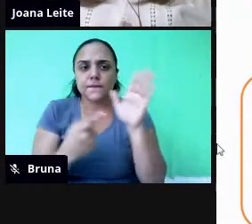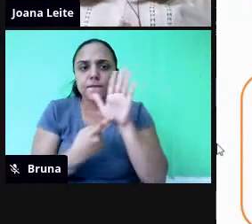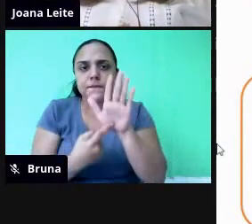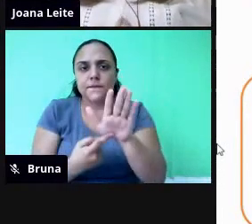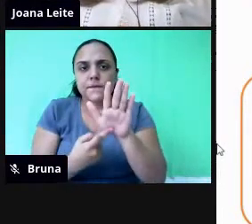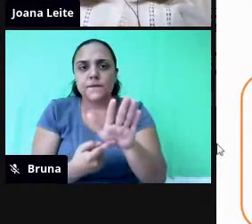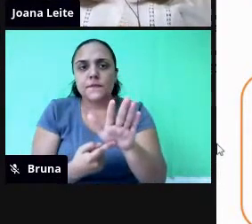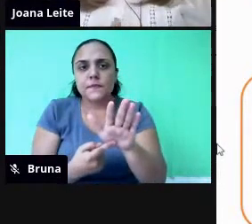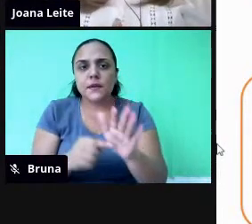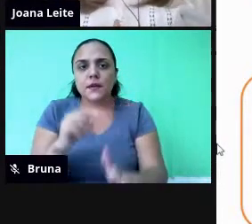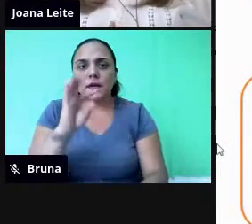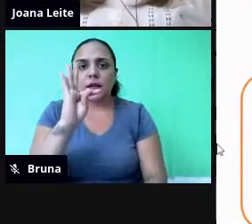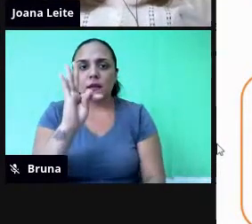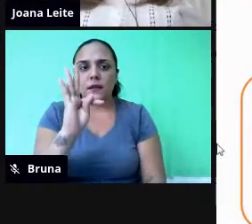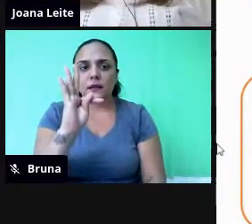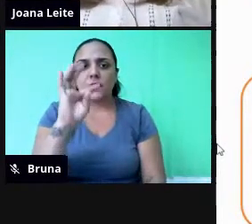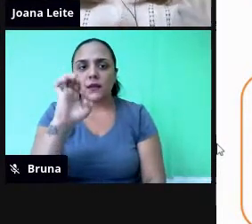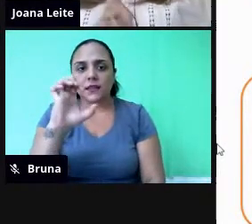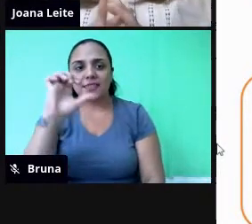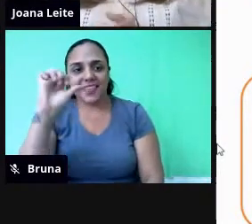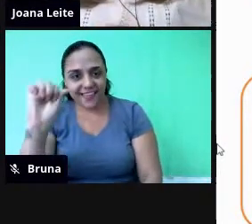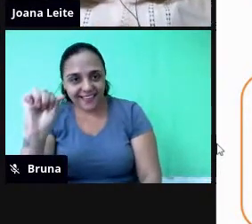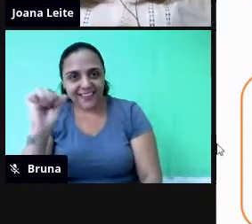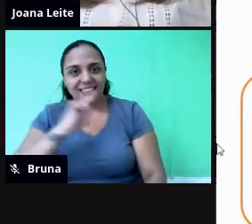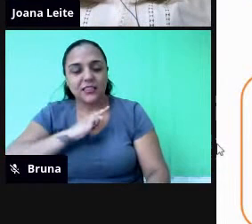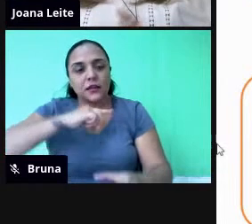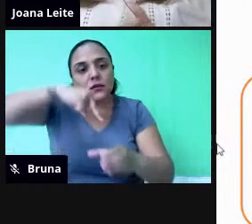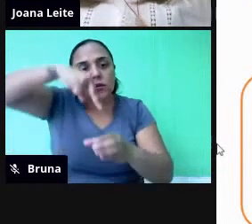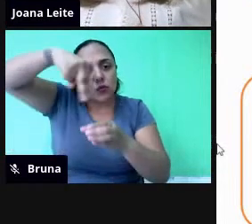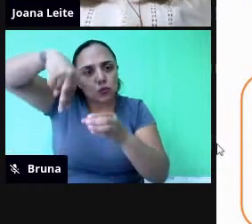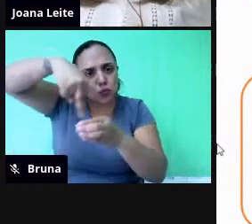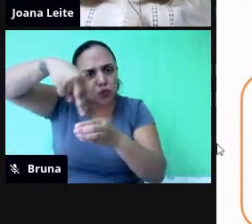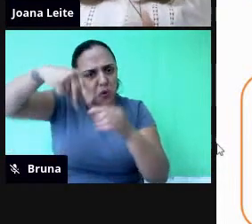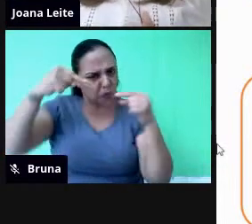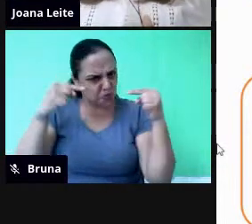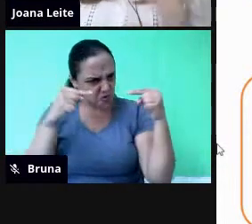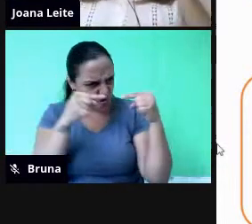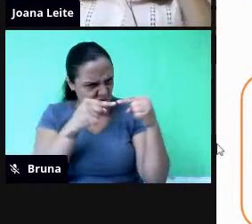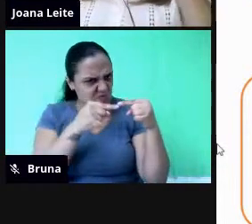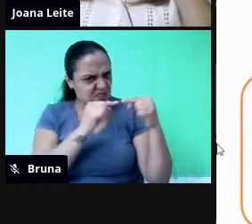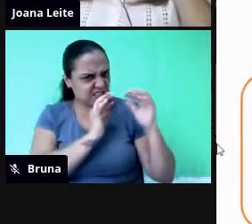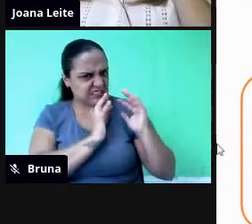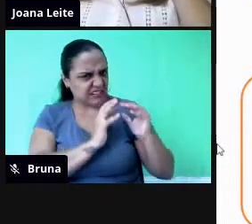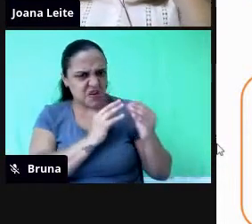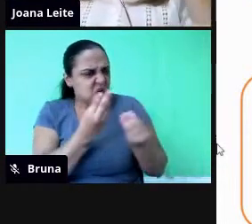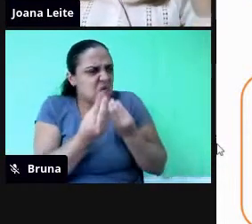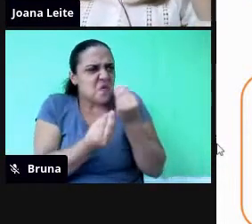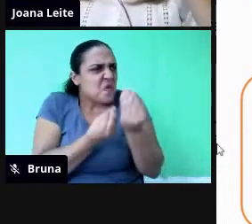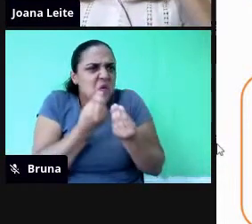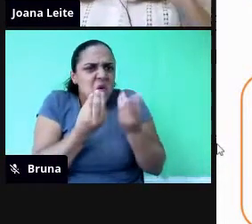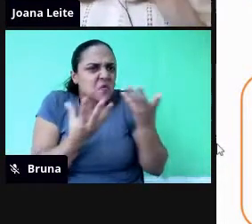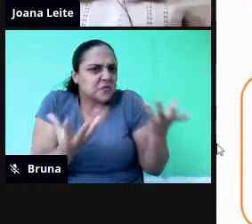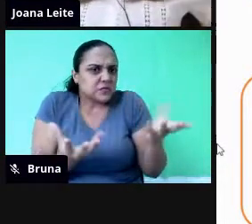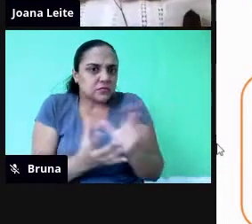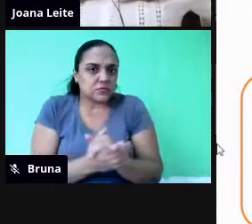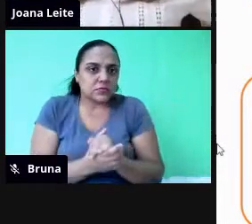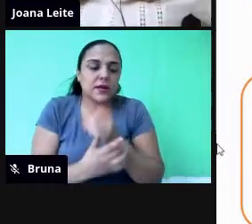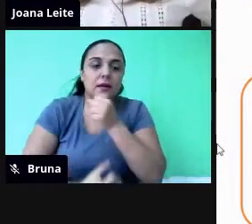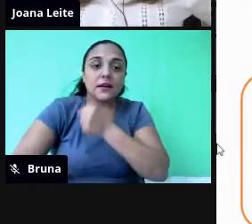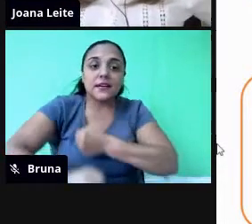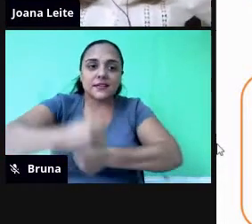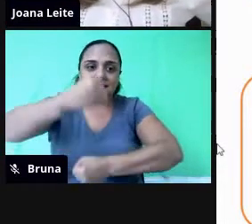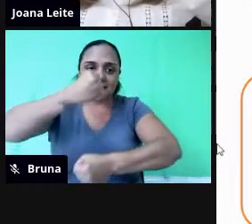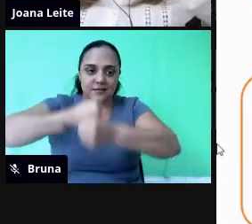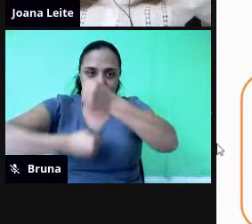que é o tratamento nutricional, né? Como é que a nutrição, ela pode, o que ela tem a ver? Um dia, acho que foi ano passado,